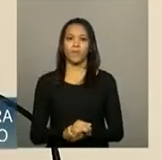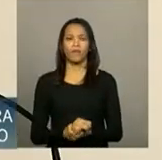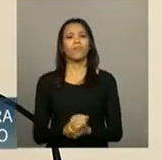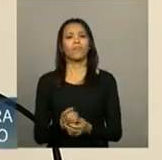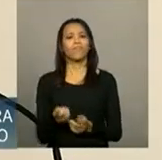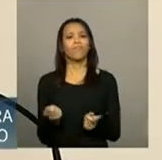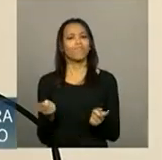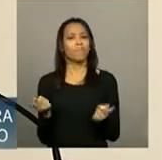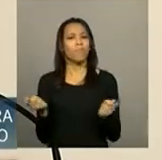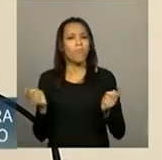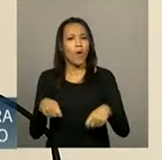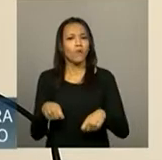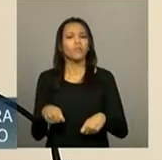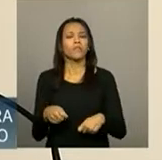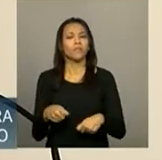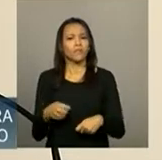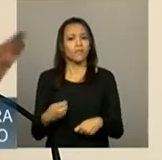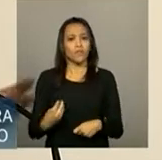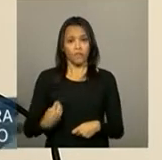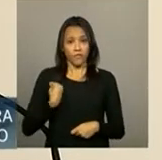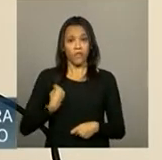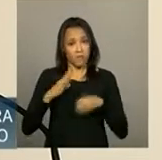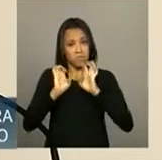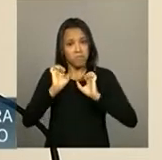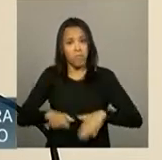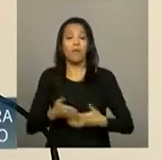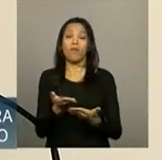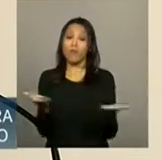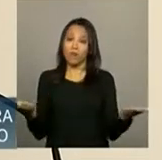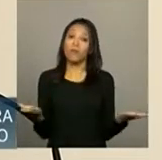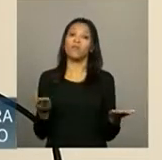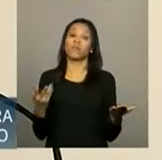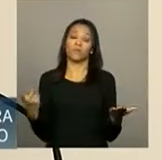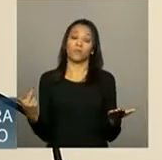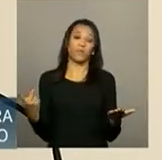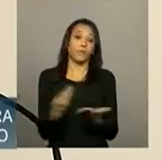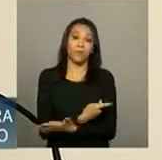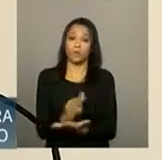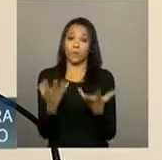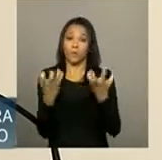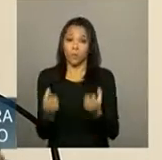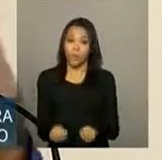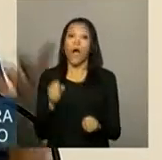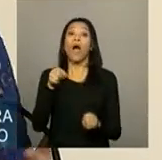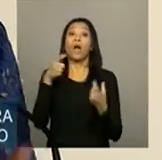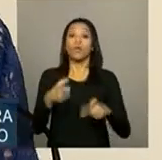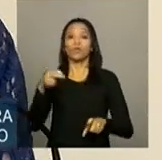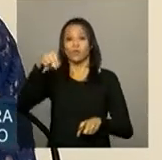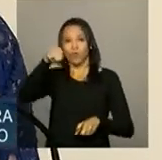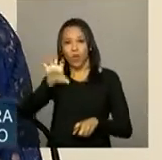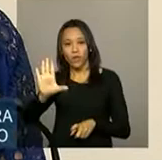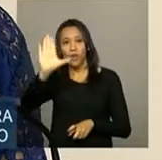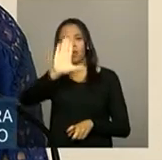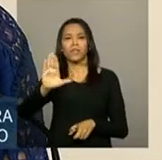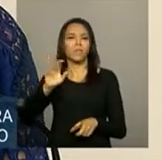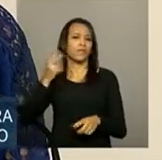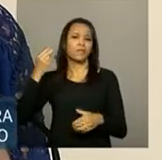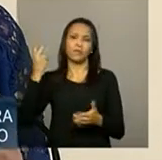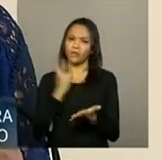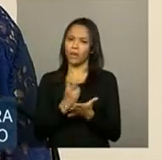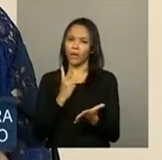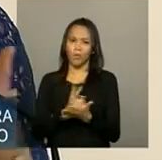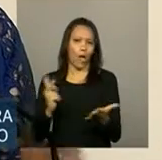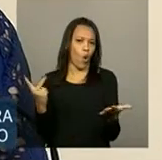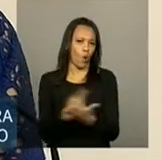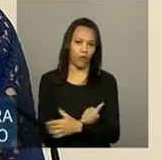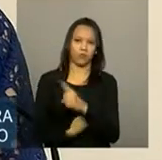Resistir ou de conviver no caso da seca do nordeste a conviver porque ela é sistemática no